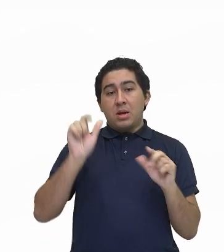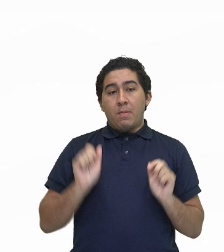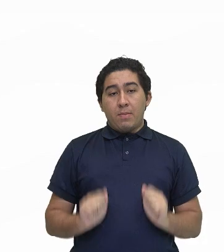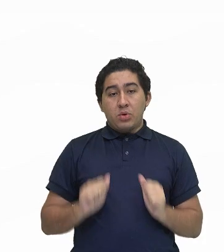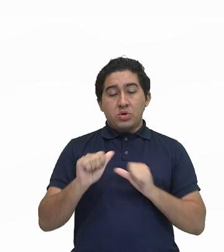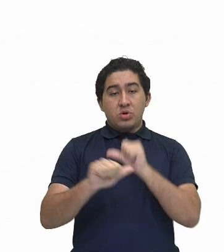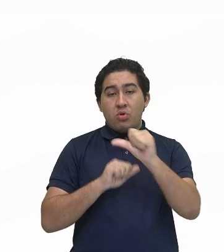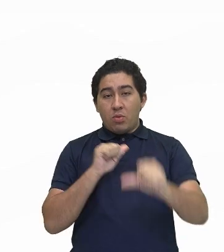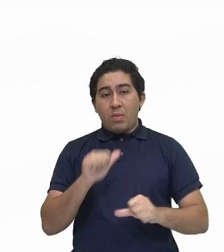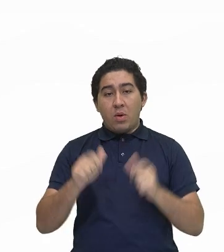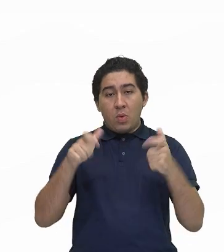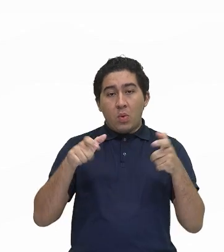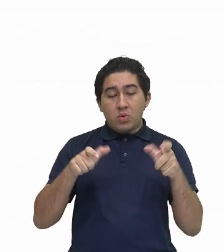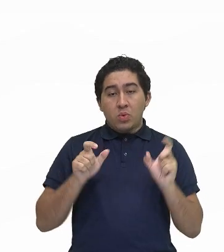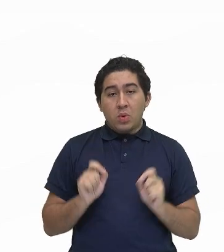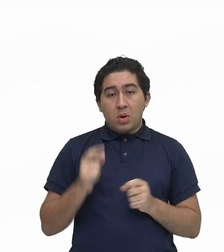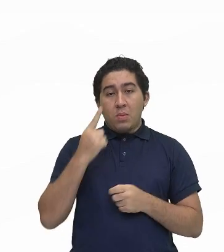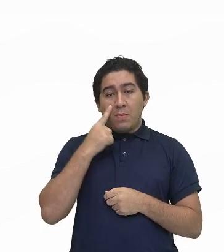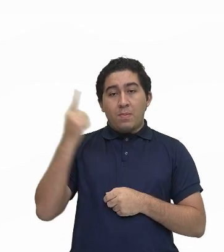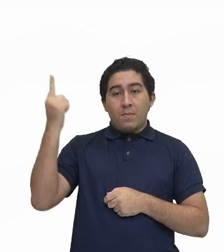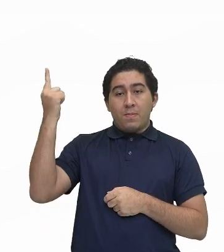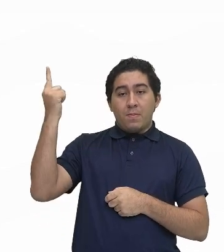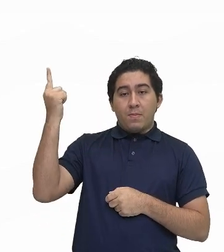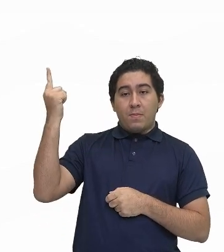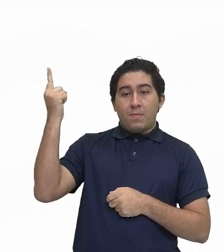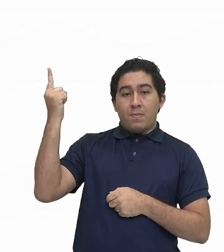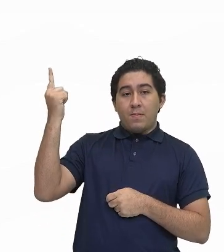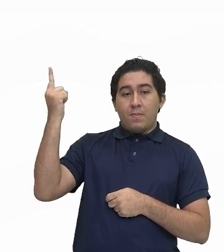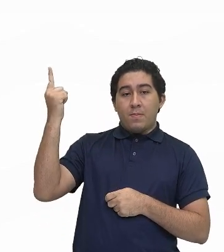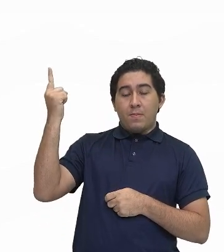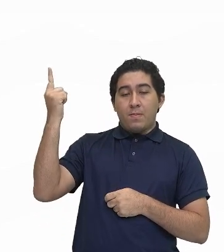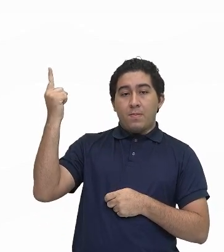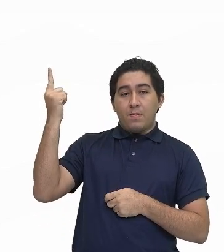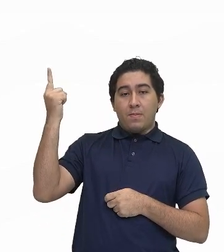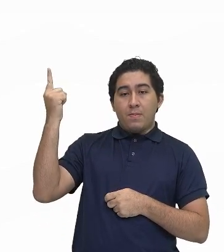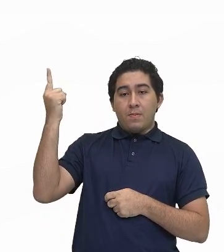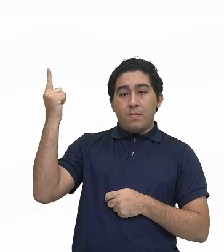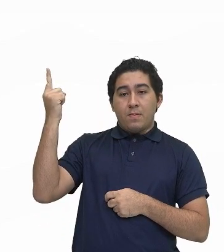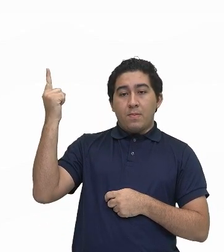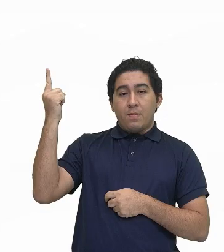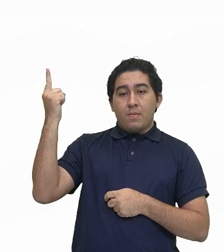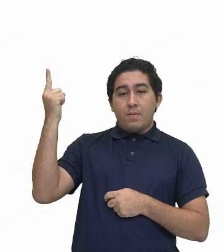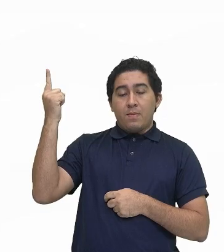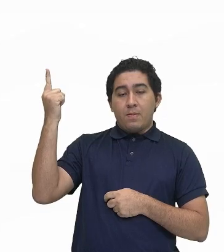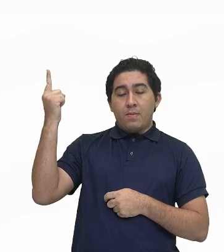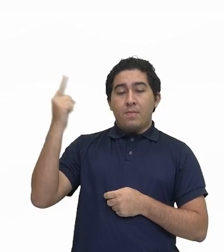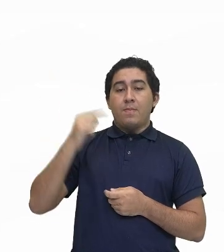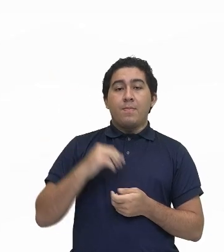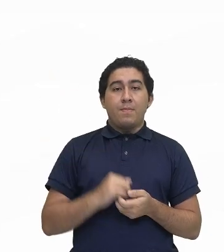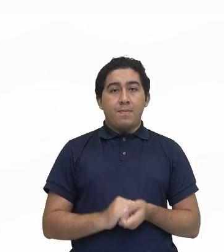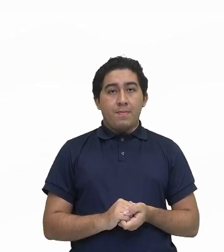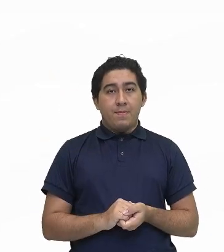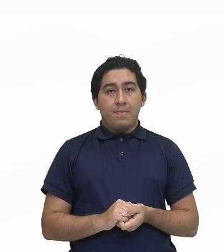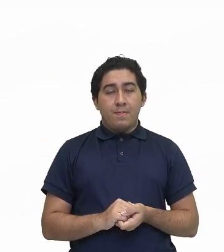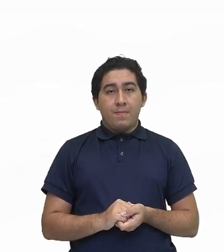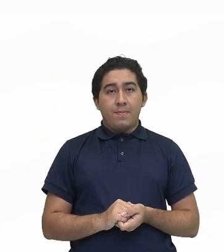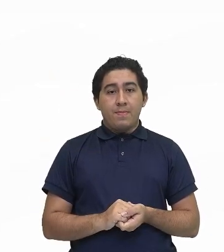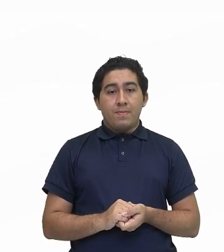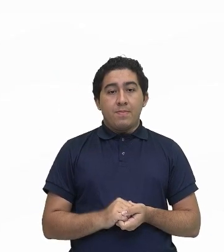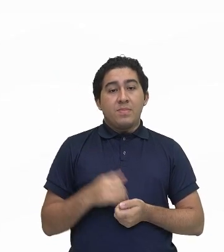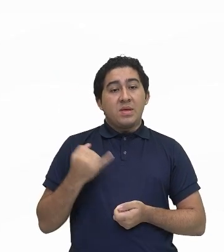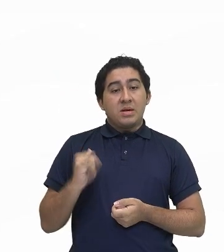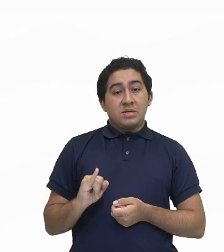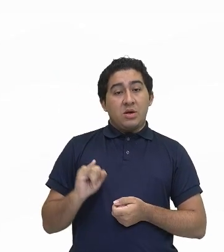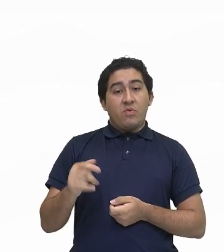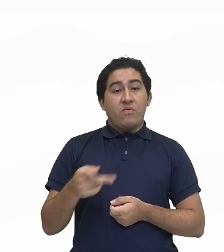se transformar em anã branca gigante vermelha ou explodir em uma supernova. Quando se